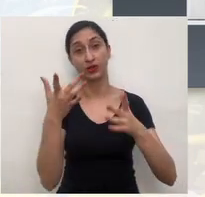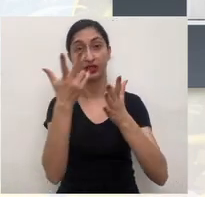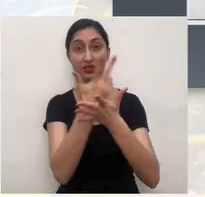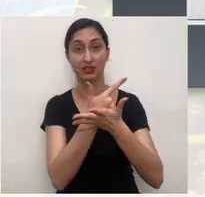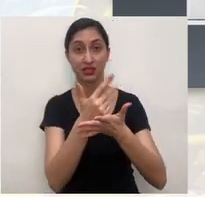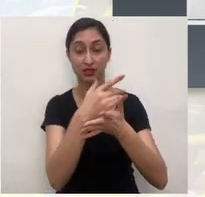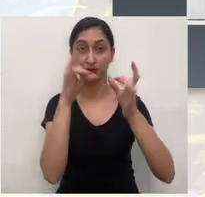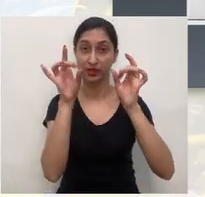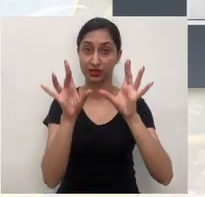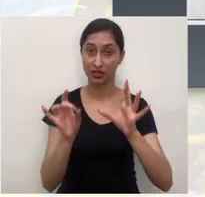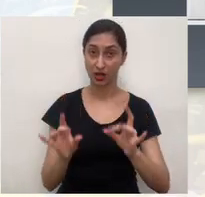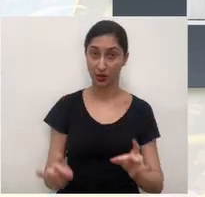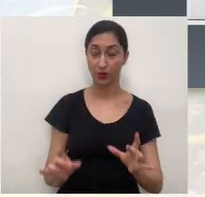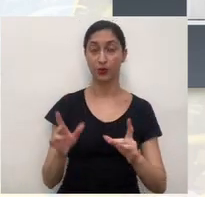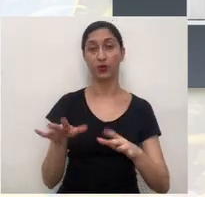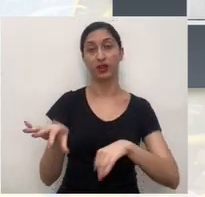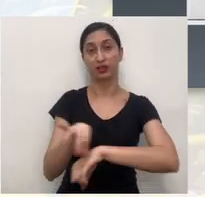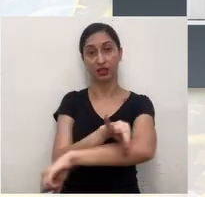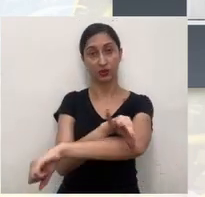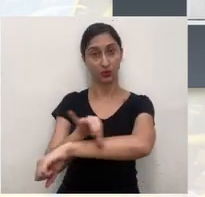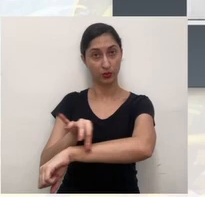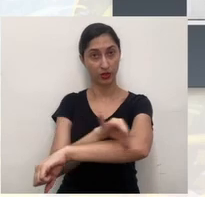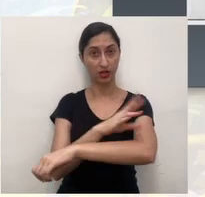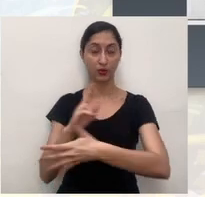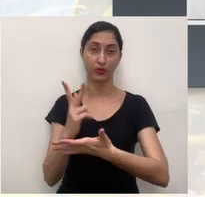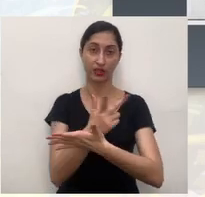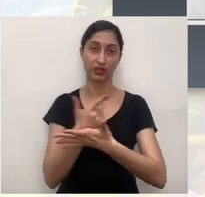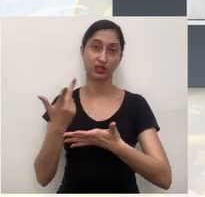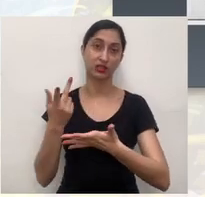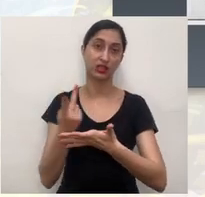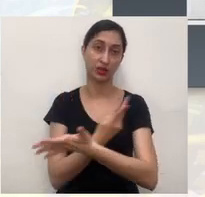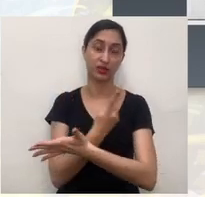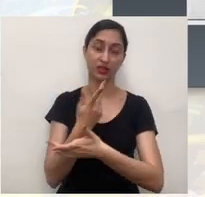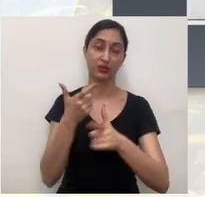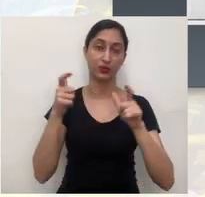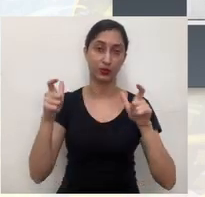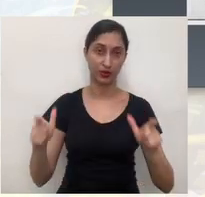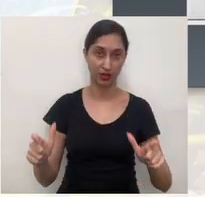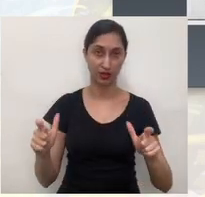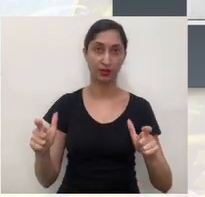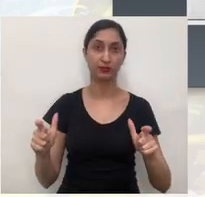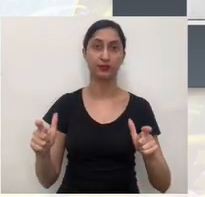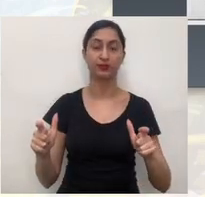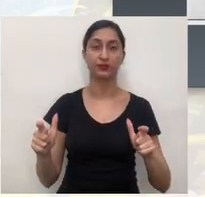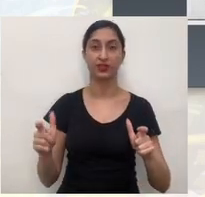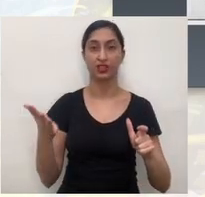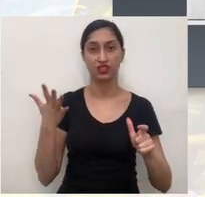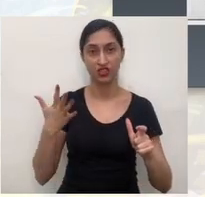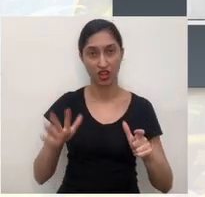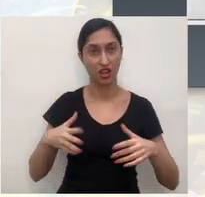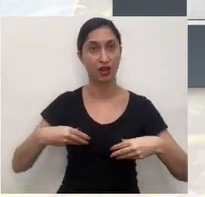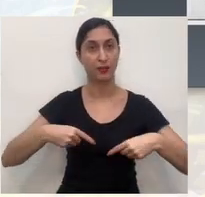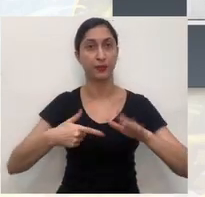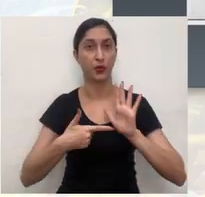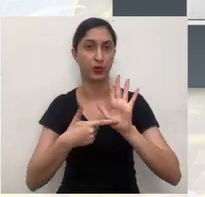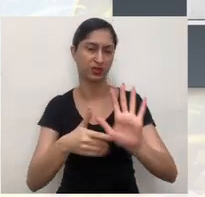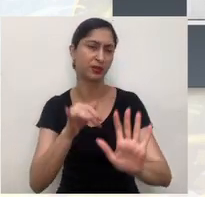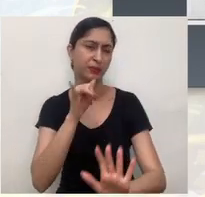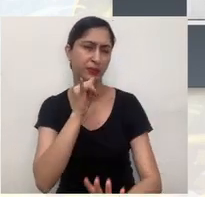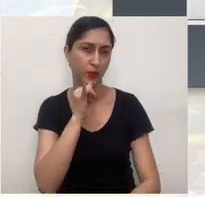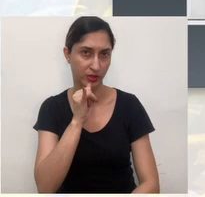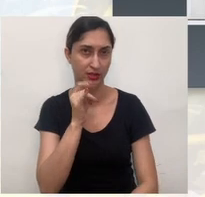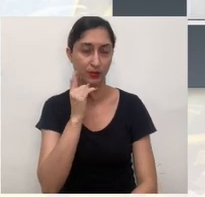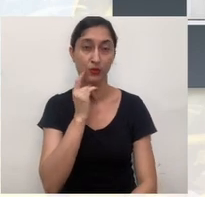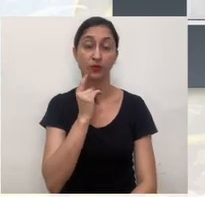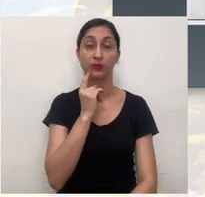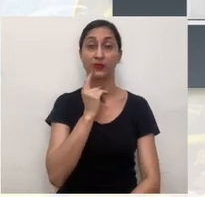especial que a própria arquitetura que ocorresse no terreno guiaria. Por exemplo, aqui,